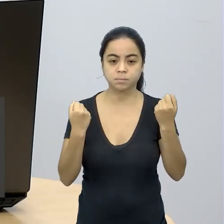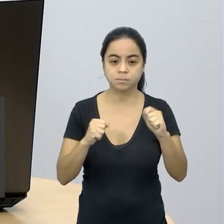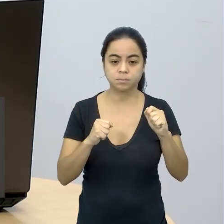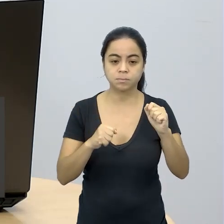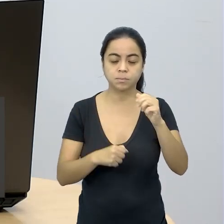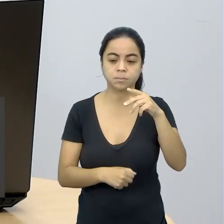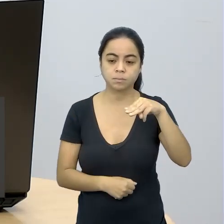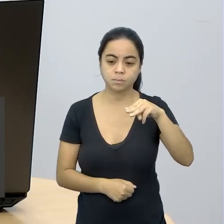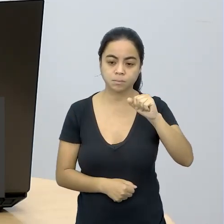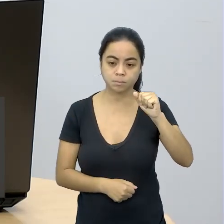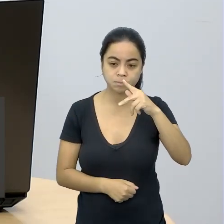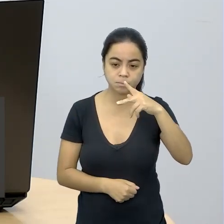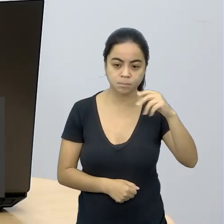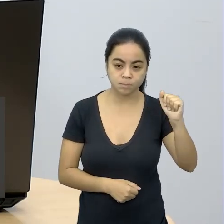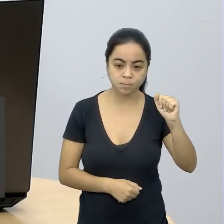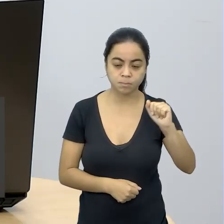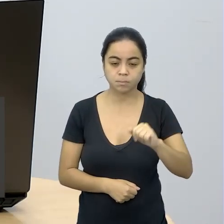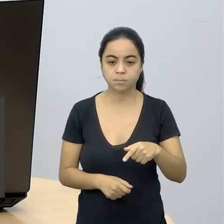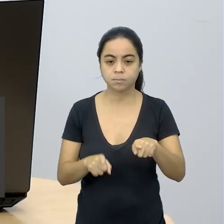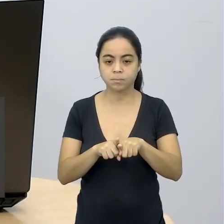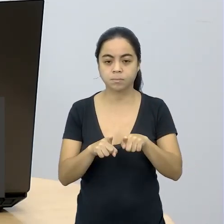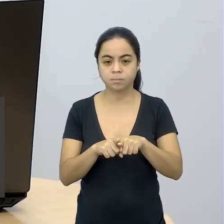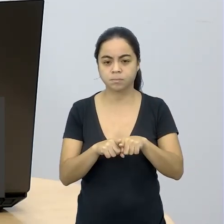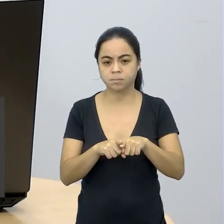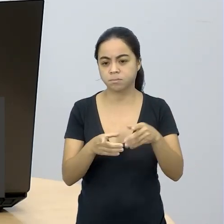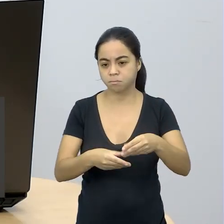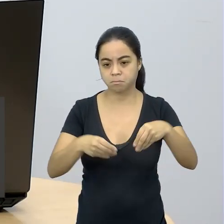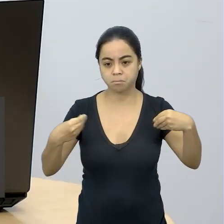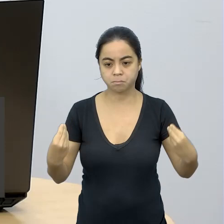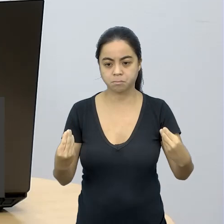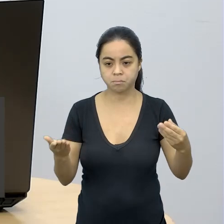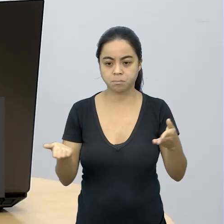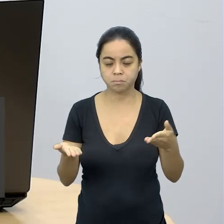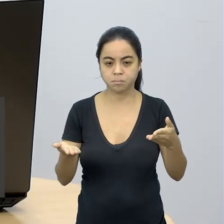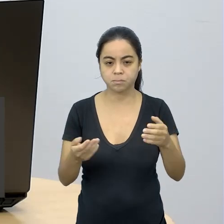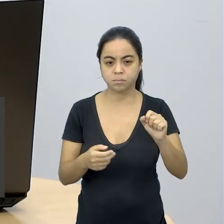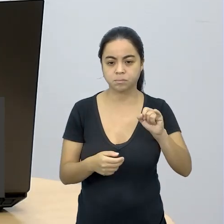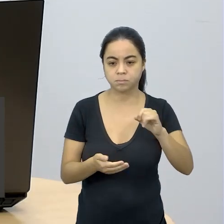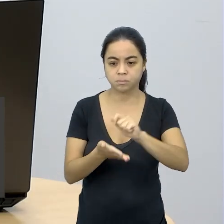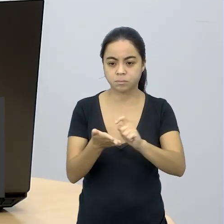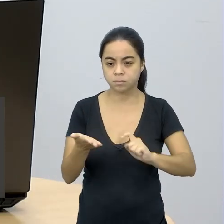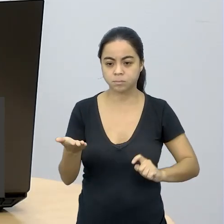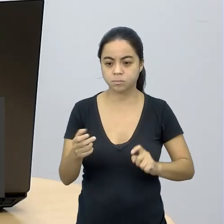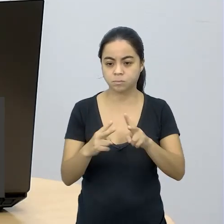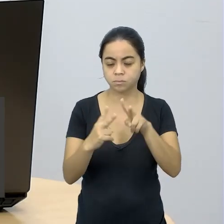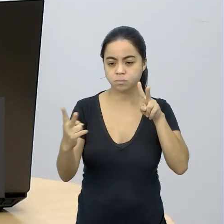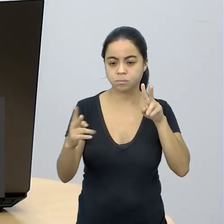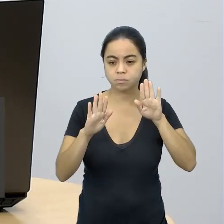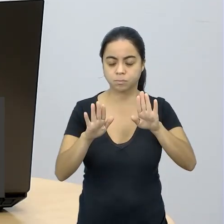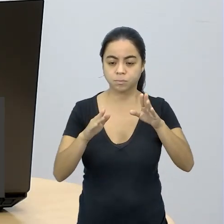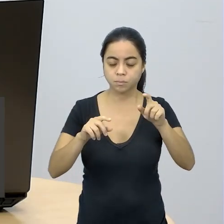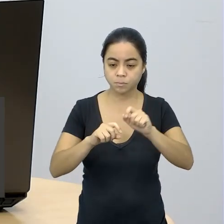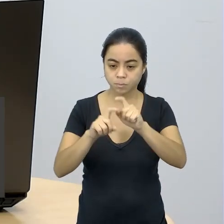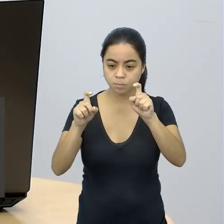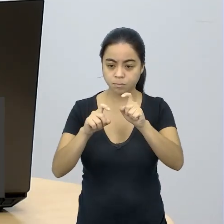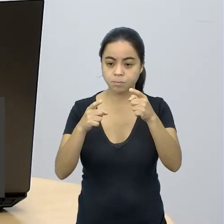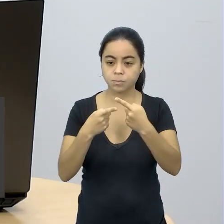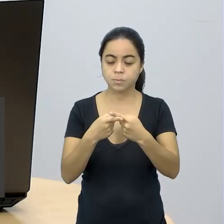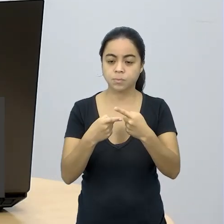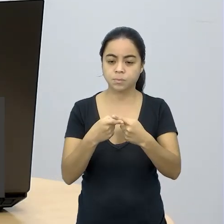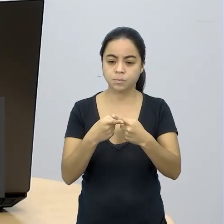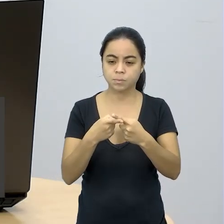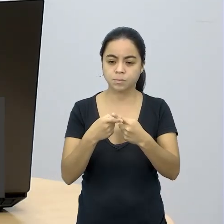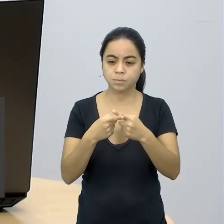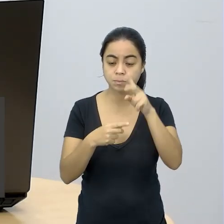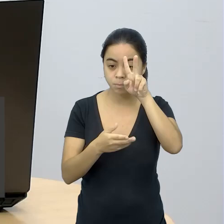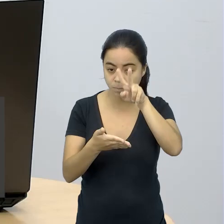mapa mesmo, ter ele em mãos, não sei se você tem ele impresso ou se você tem ele virtual, mas já deixa ele no esquema porque a gente vai precisar dele hoje,